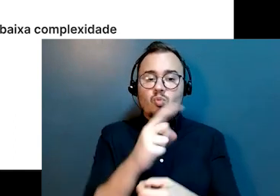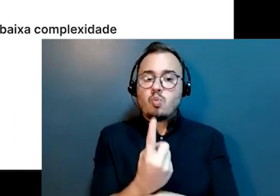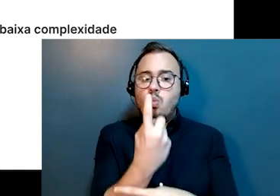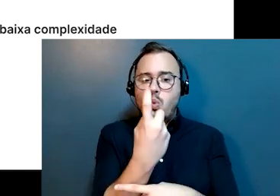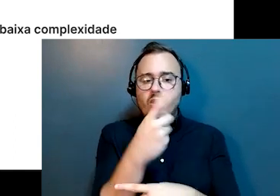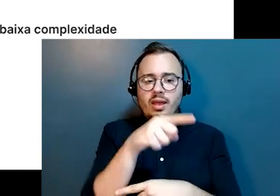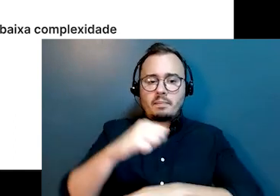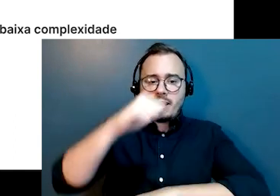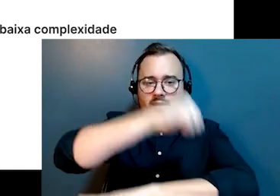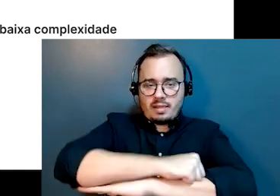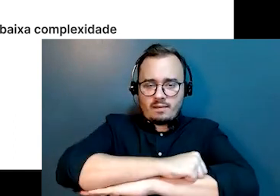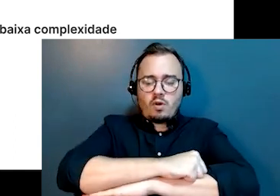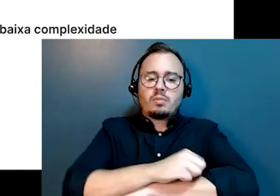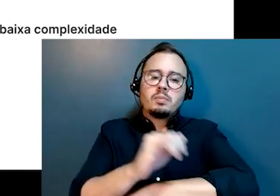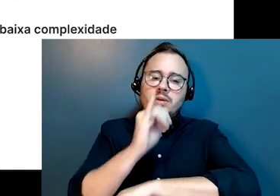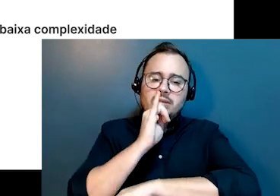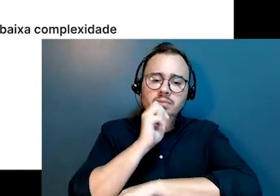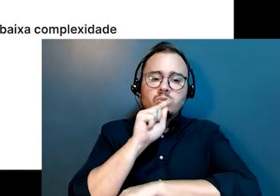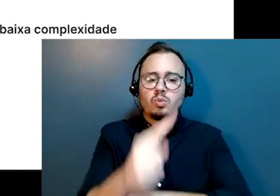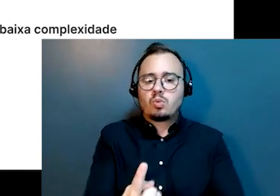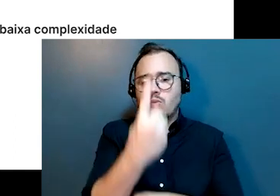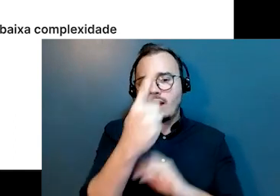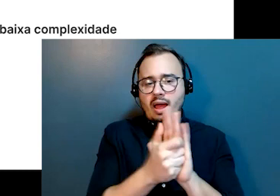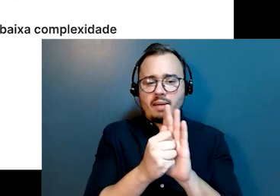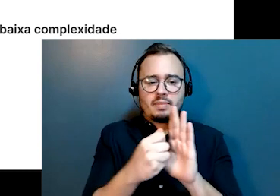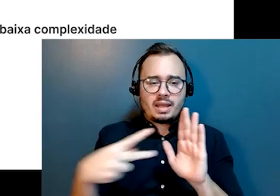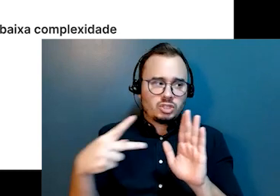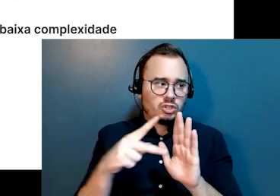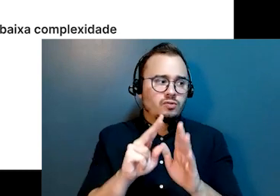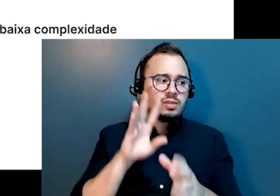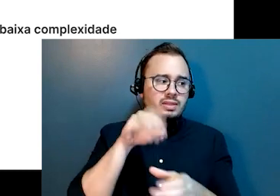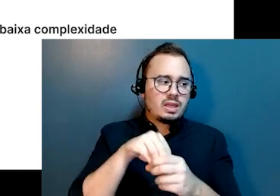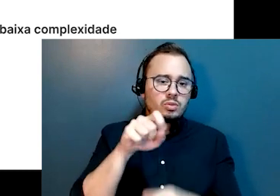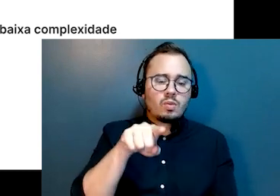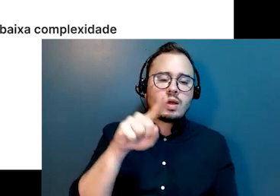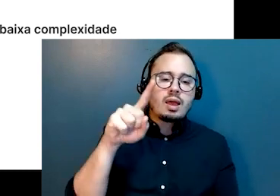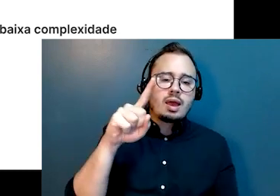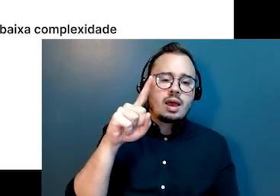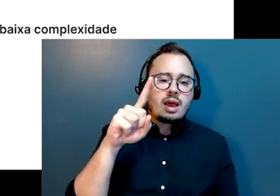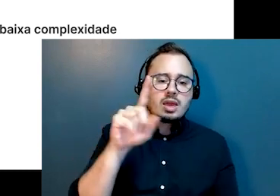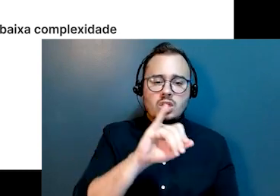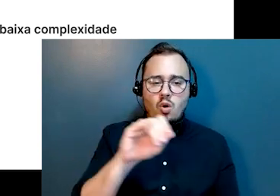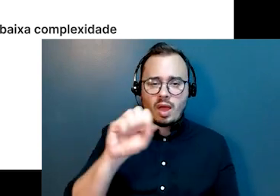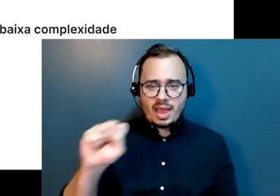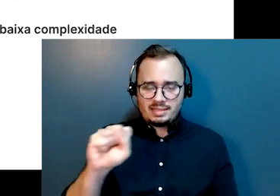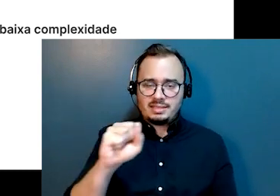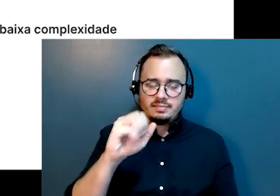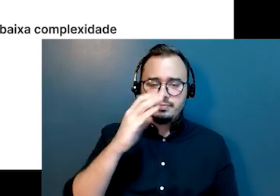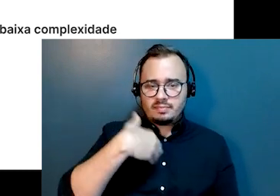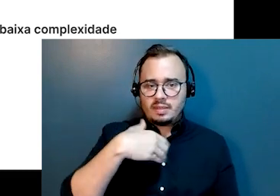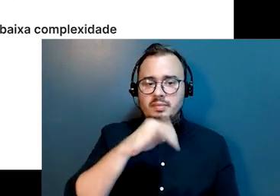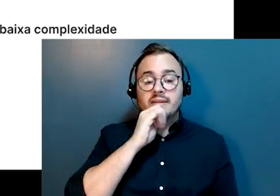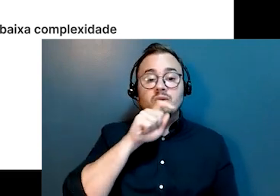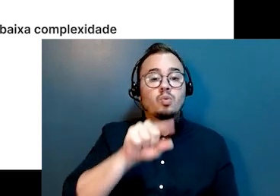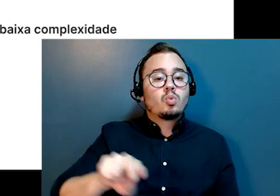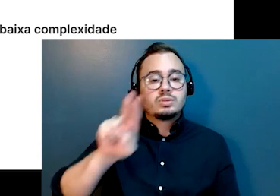projeto de um aplicativo iOS, pode ser, sei lá, um editor de imagem, editor de vídeo, que usa as tecnologias mais avançadas da plataforma